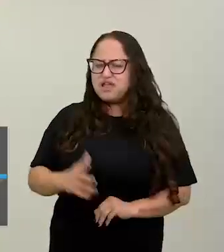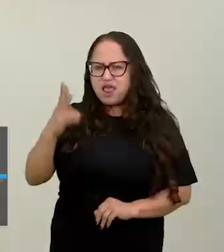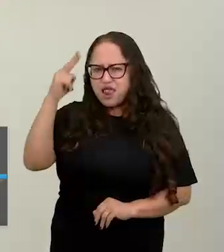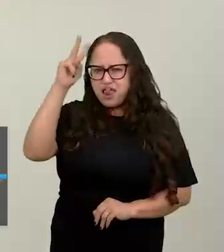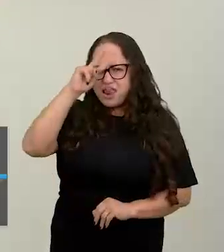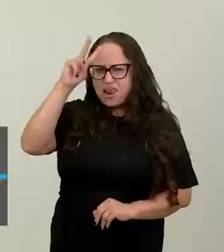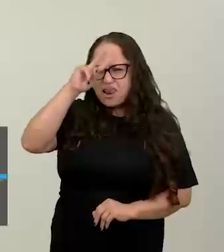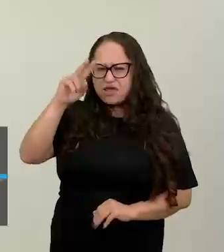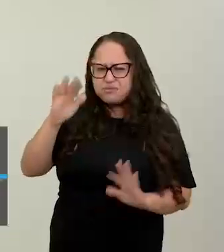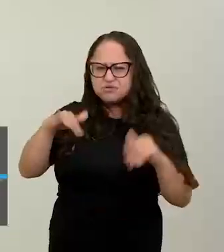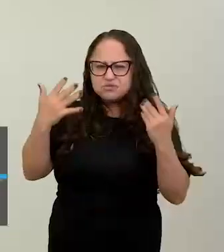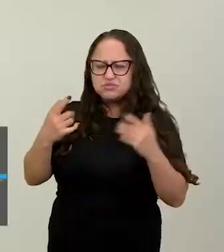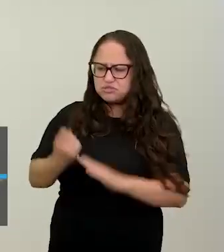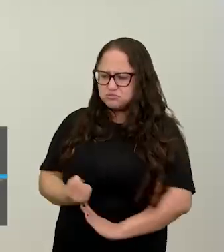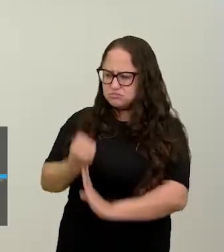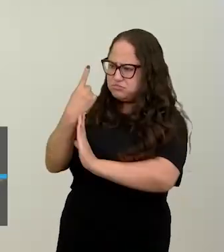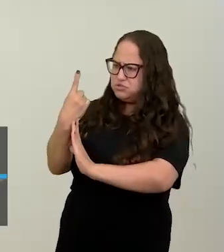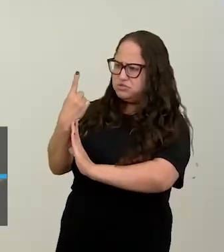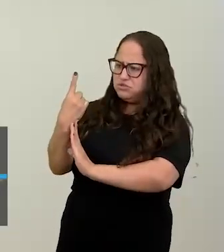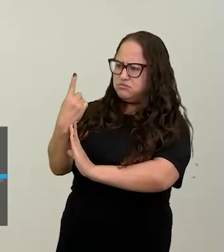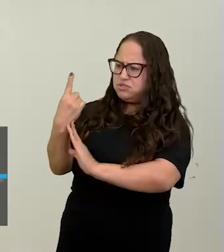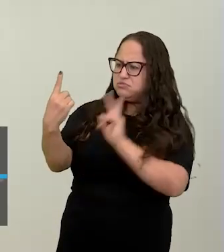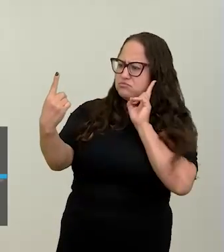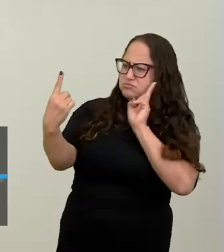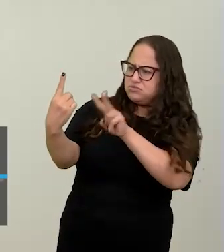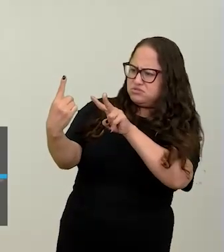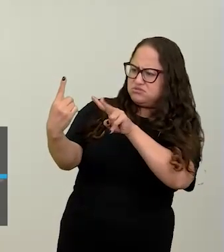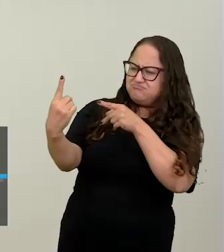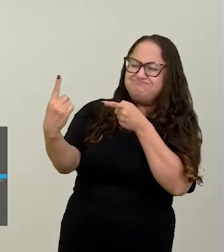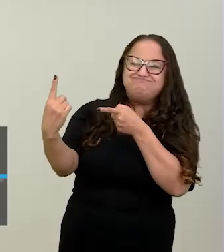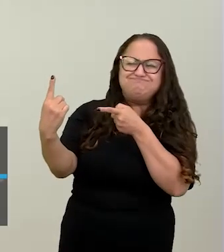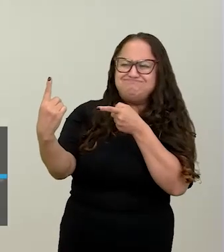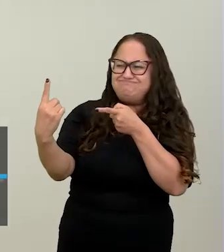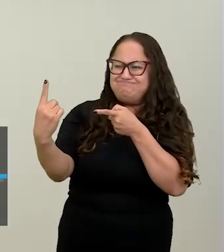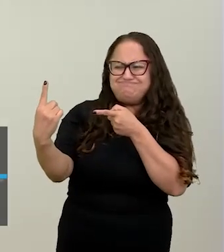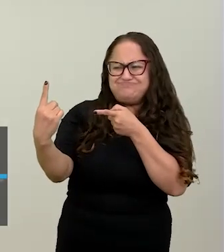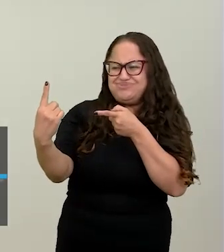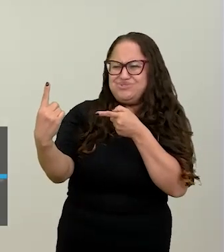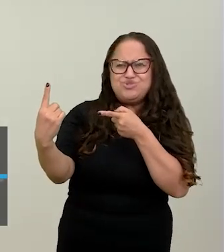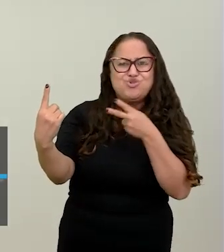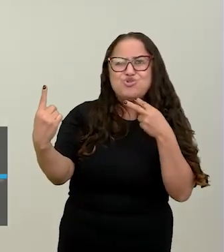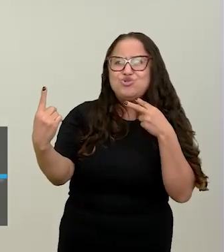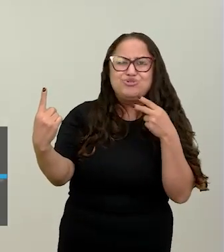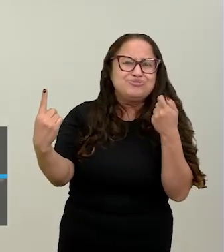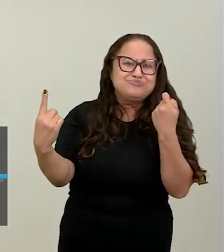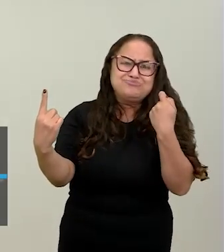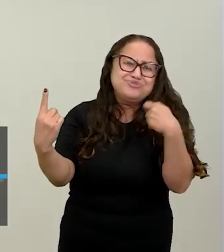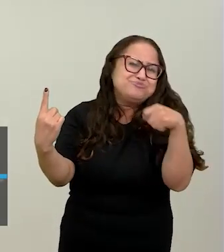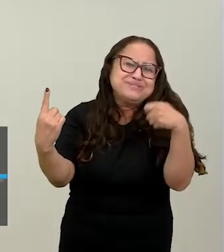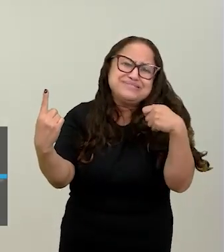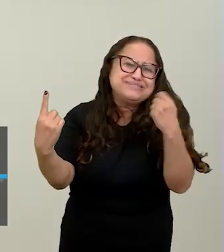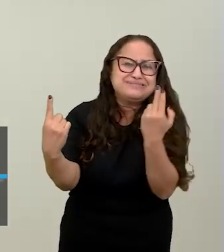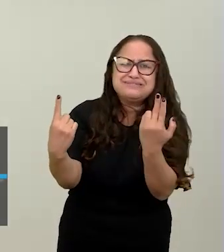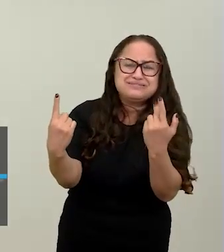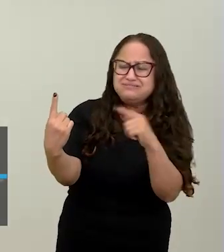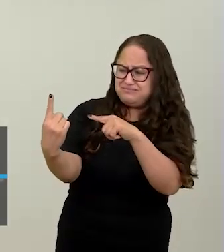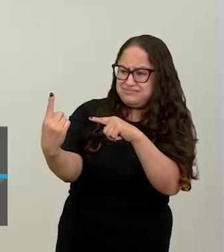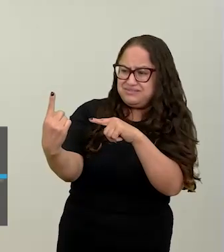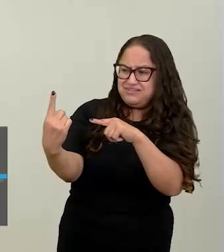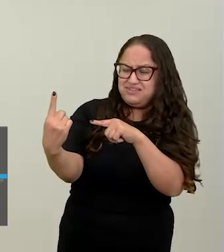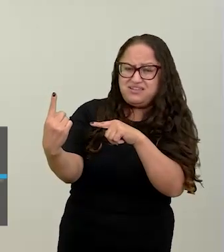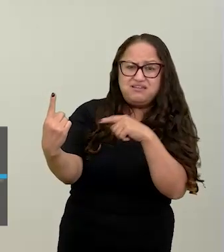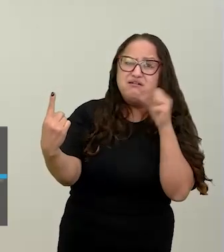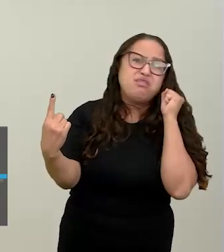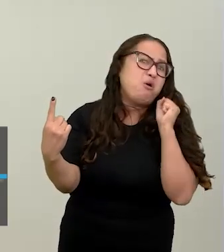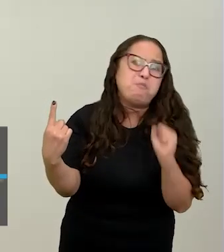gente fala que você tem um estranhamento, que você olha para aquilo e fala, mano, aquilo não deveria ser daquele jeito, né? Pelo menos, né, não deveria